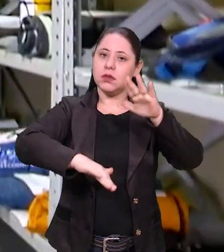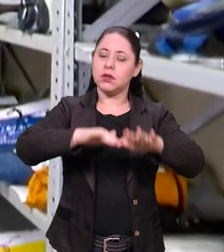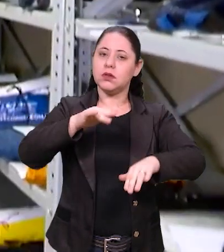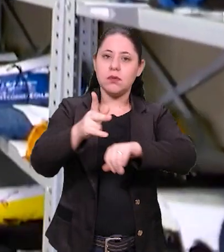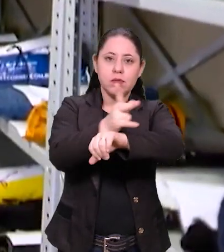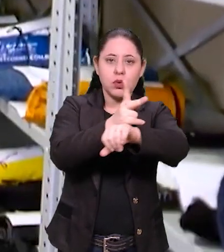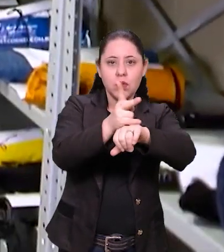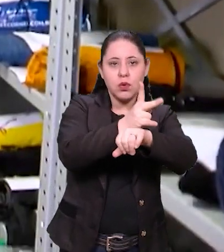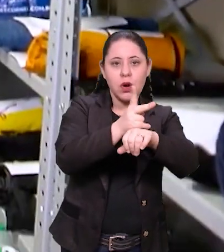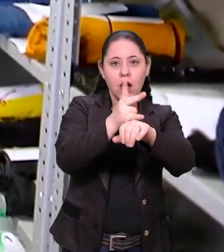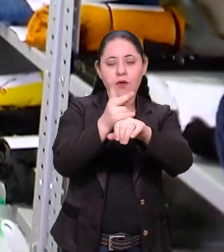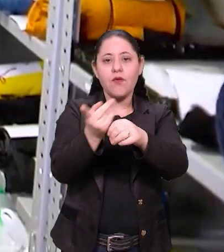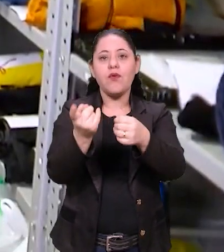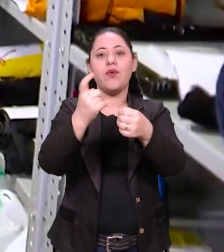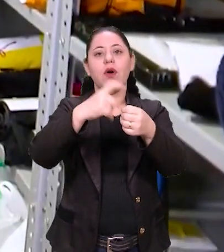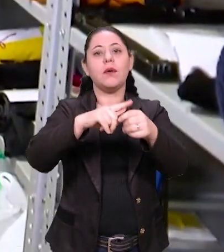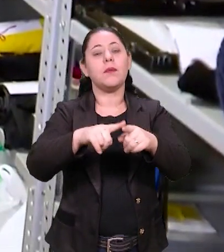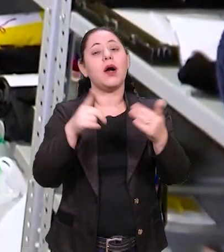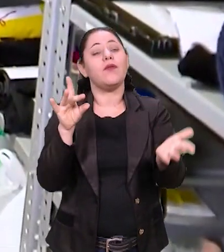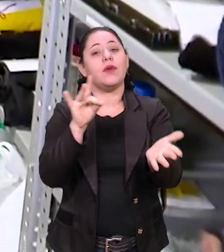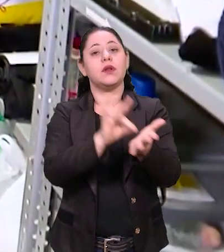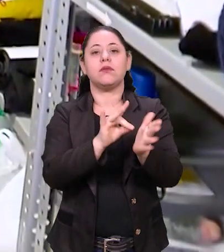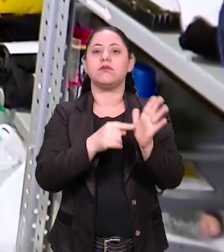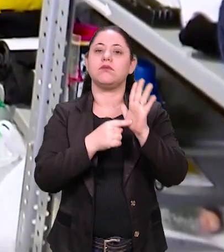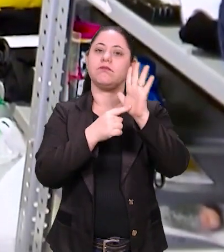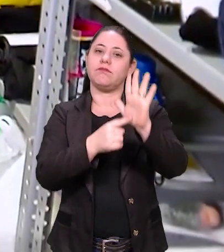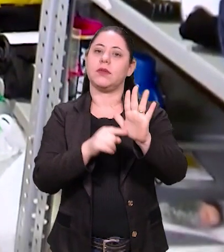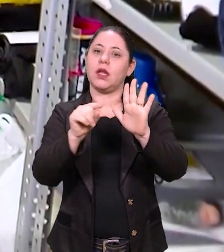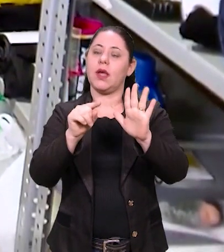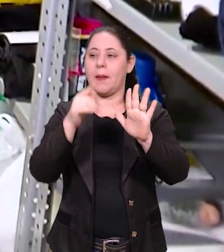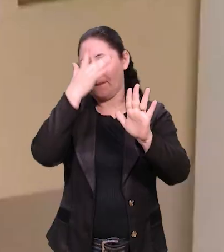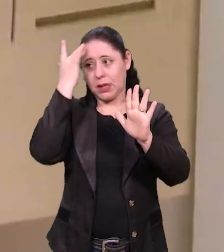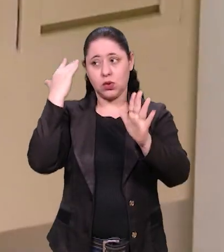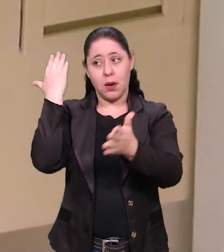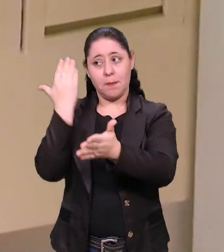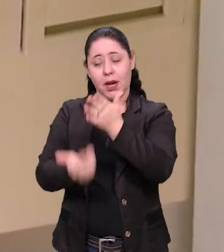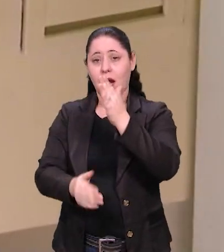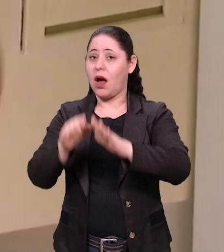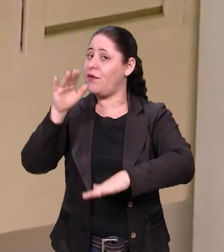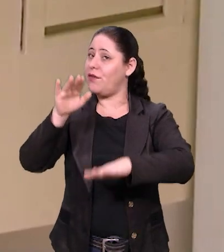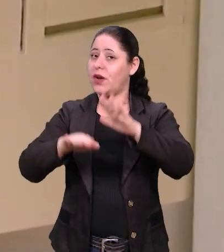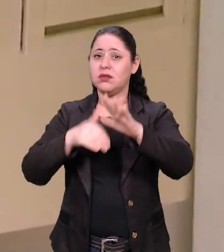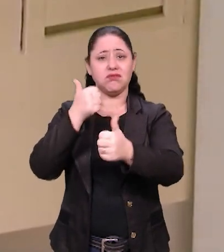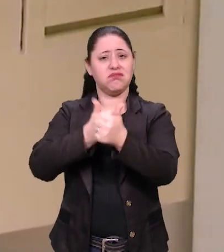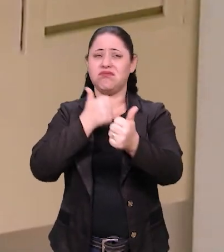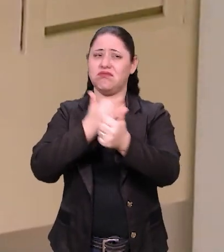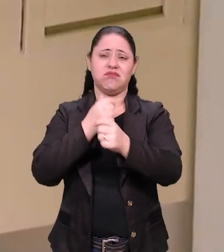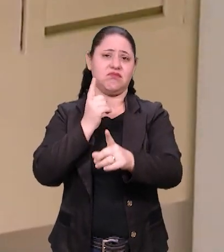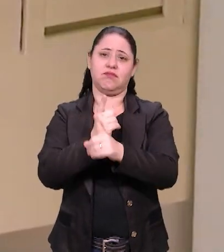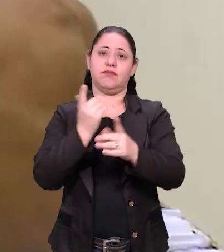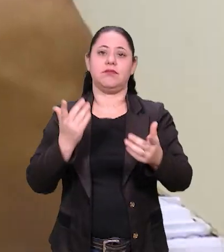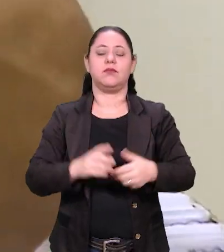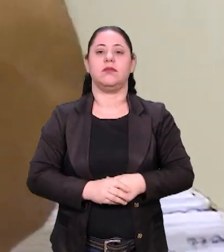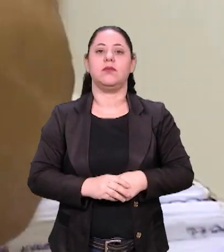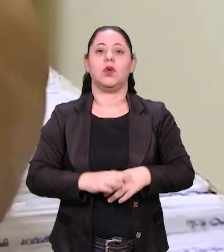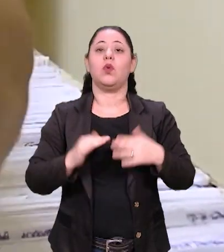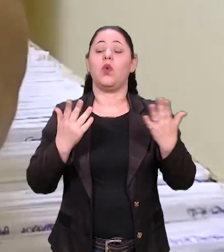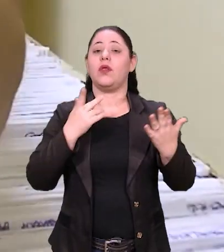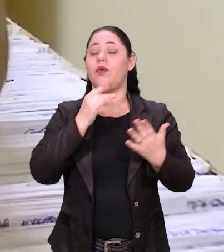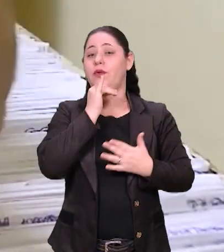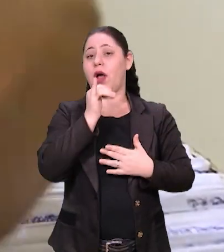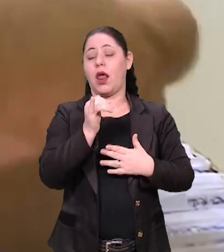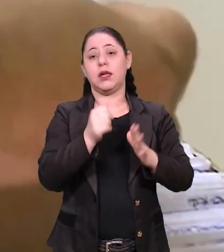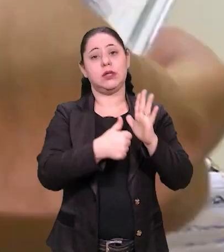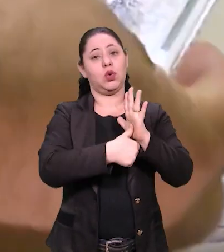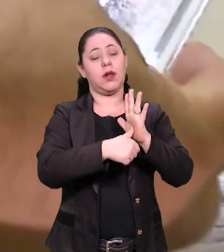a realidade mostra que quem perde nem sempre tenta achar. Quando se fala em documentos, menos de 2%